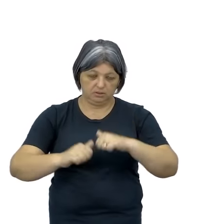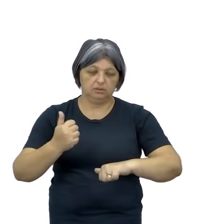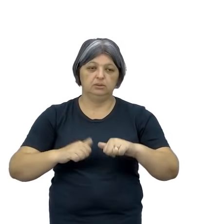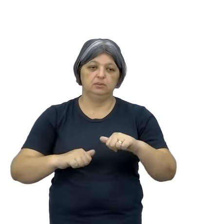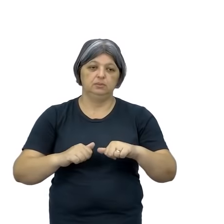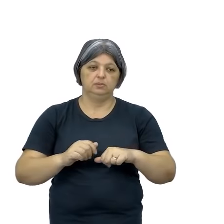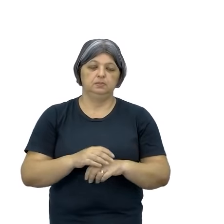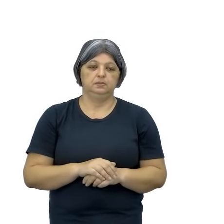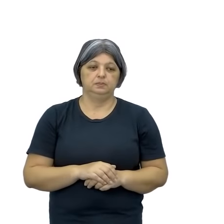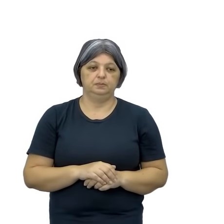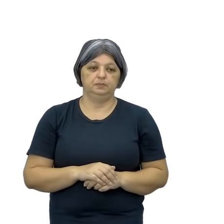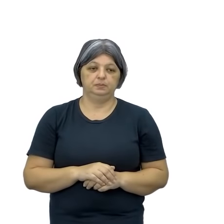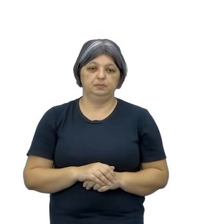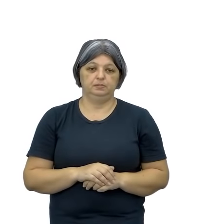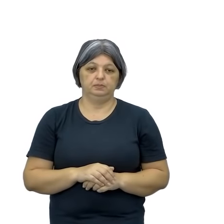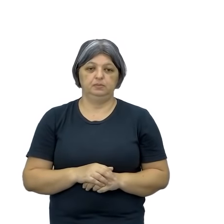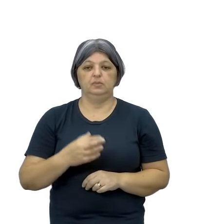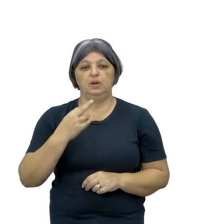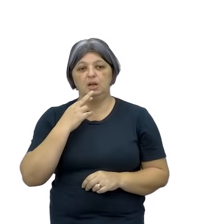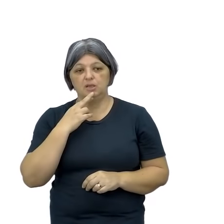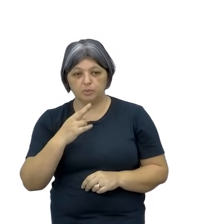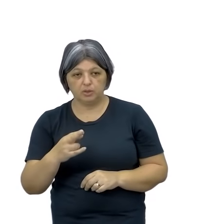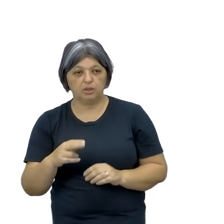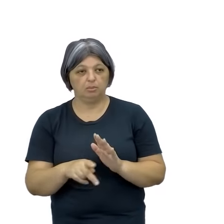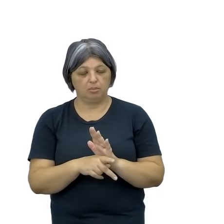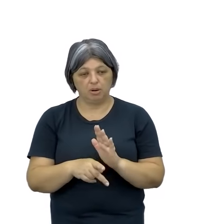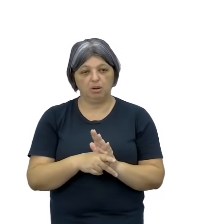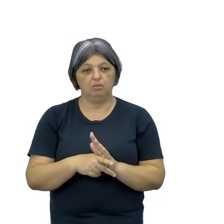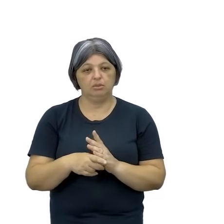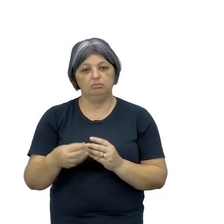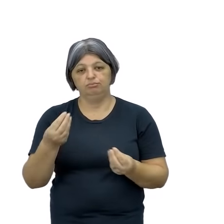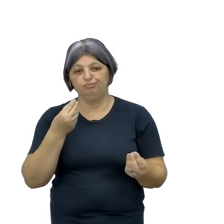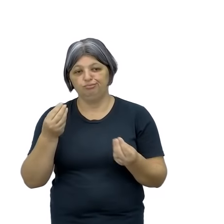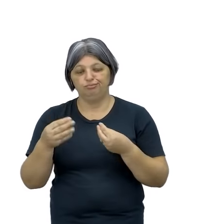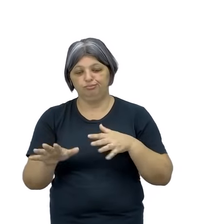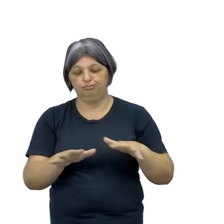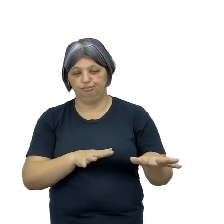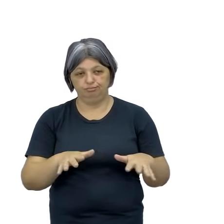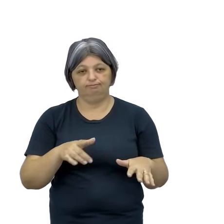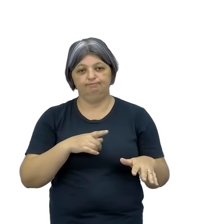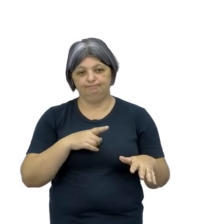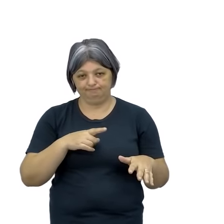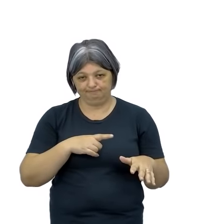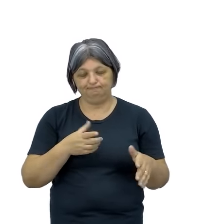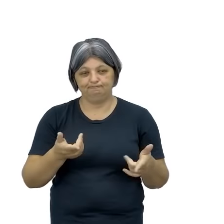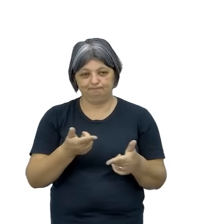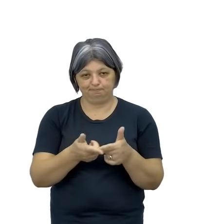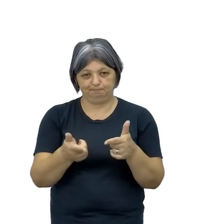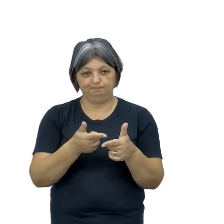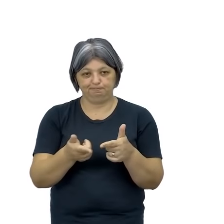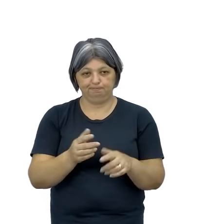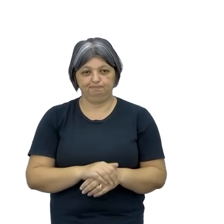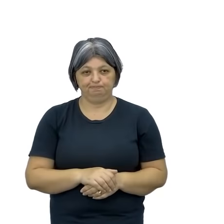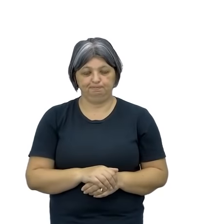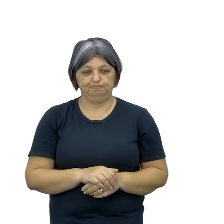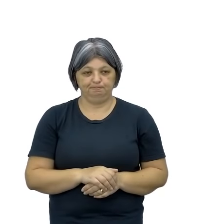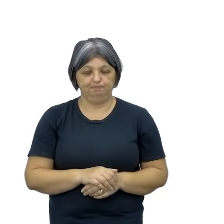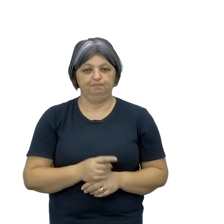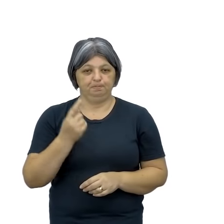entrada, responder e devolver, imagina o movimento que tudo isso provocou, né? Então, de certa maneira,